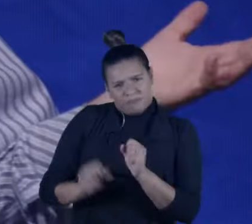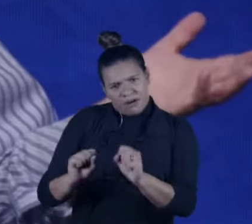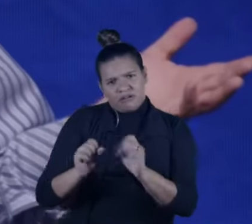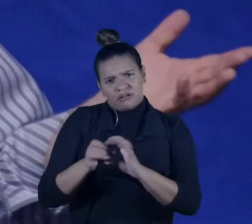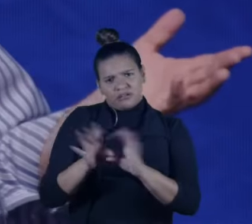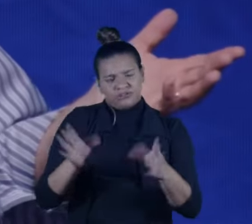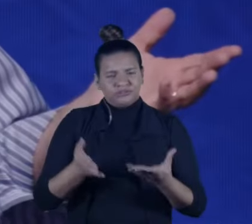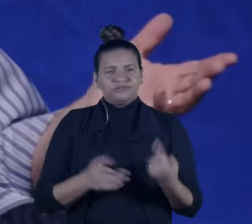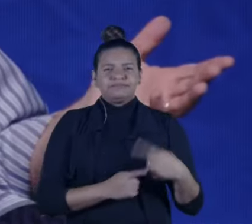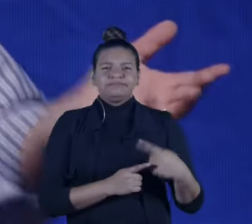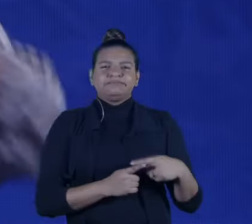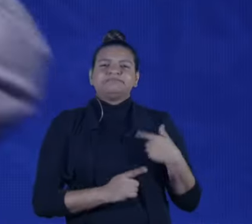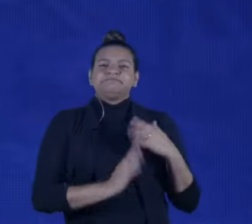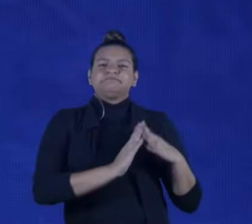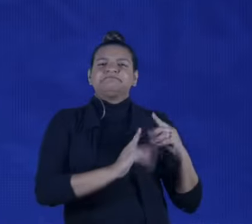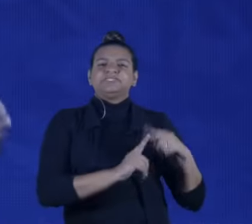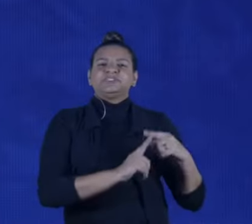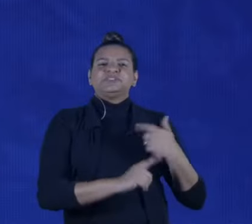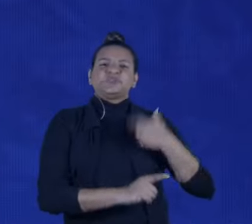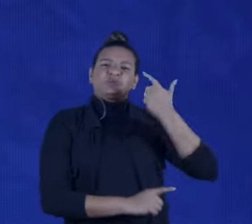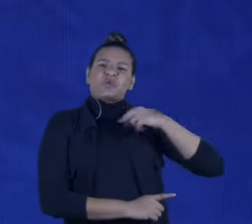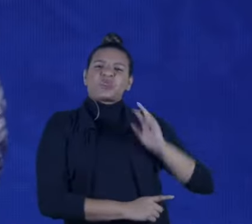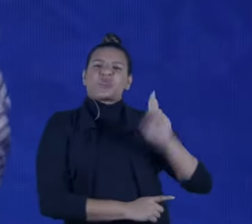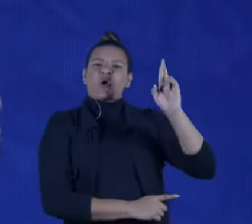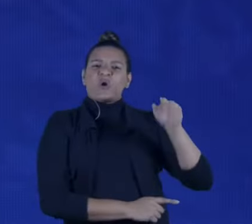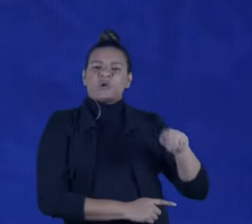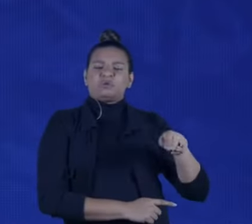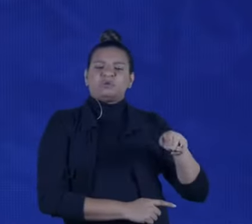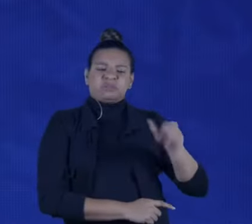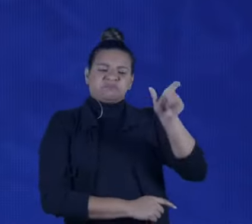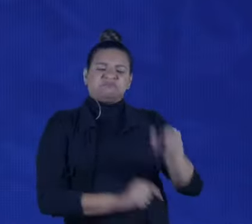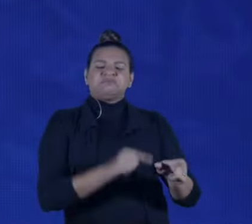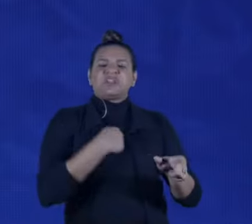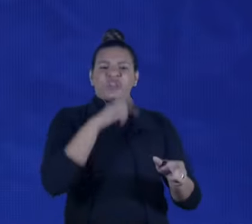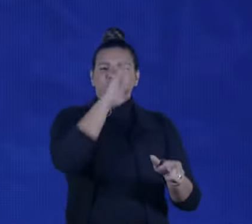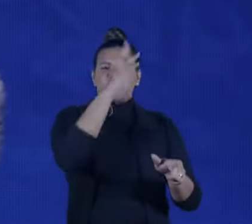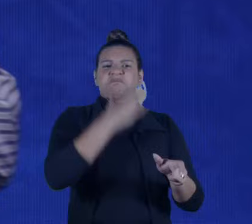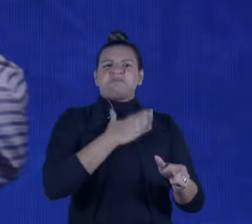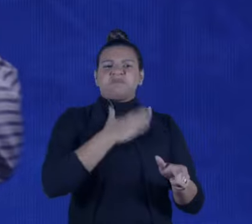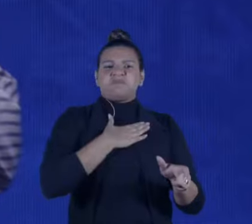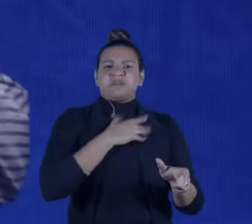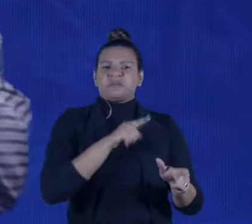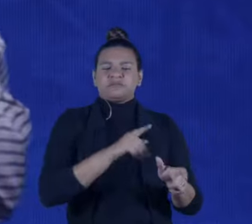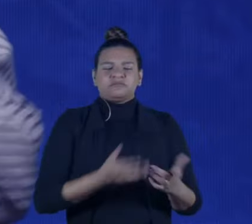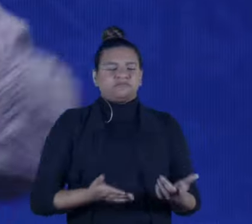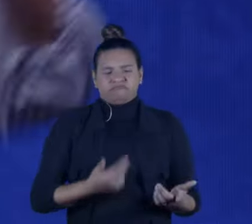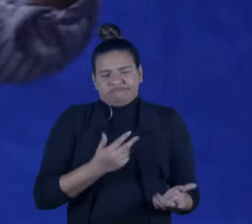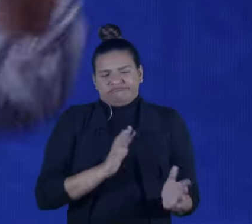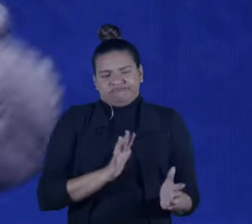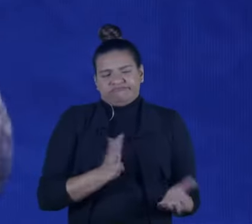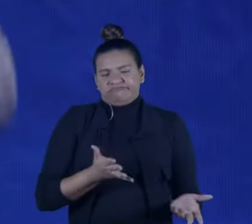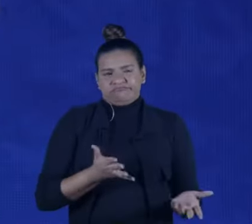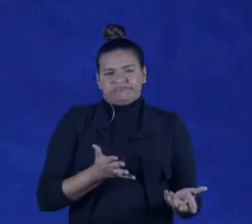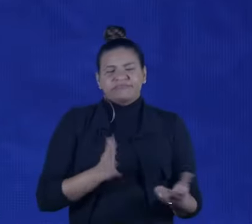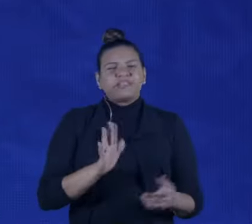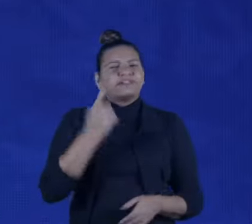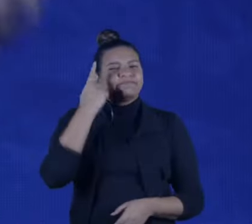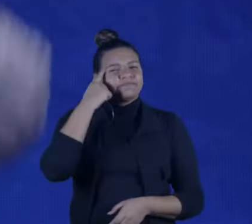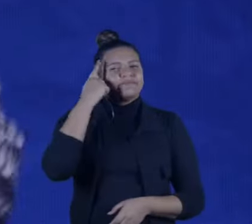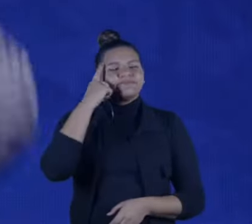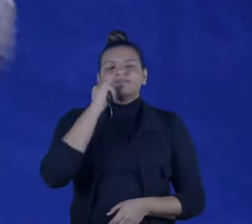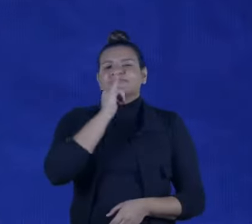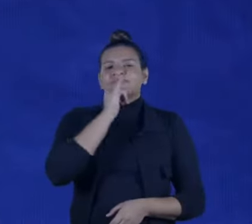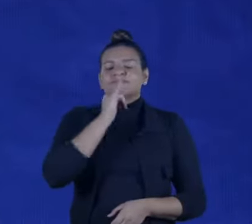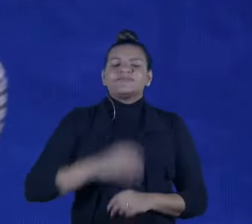de ninguém. Eu nunca quis ser dono de ovelha nenhuma. Agora, como que você se sentiria se você chegasse e falasse: estou